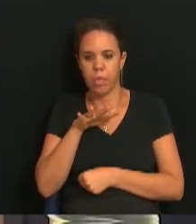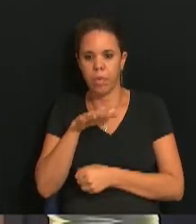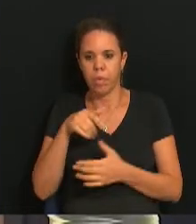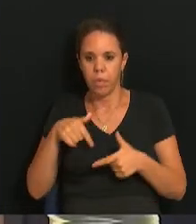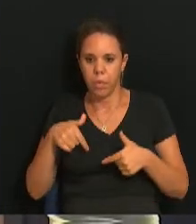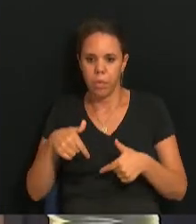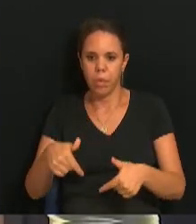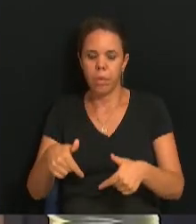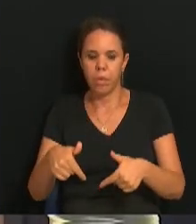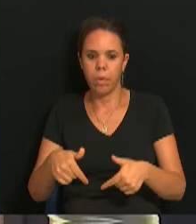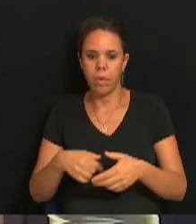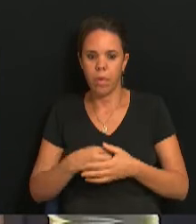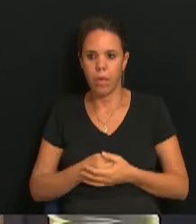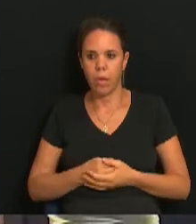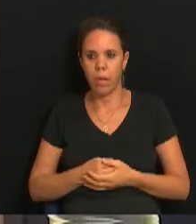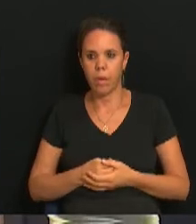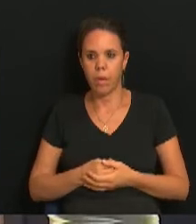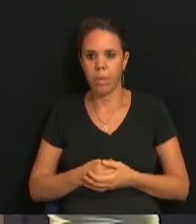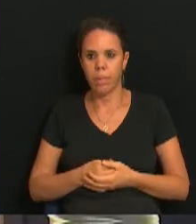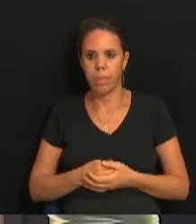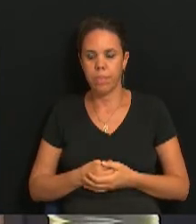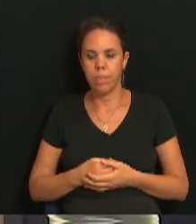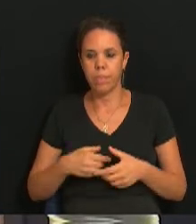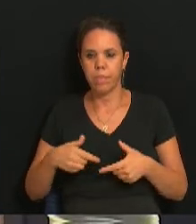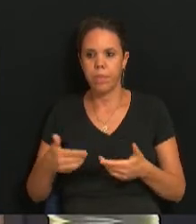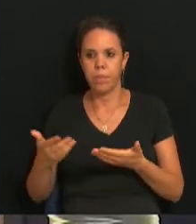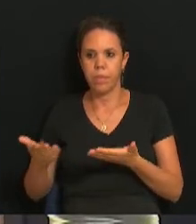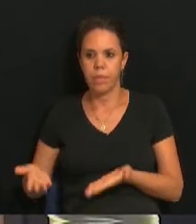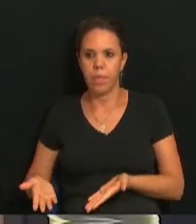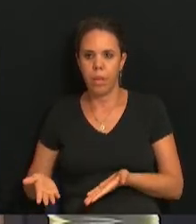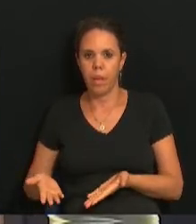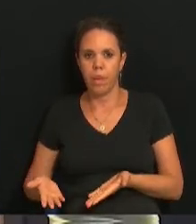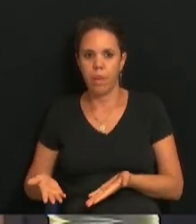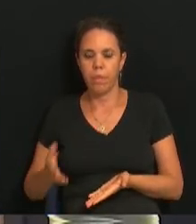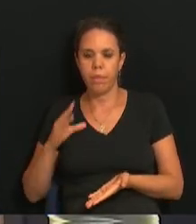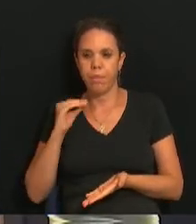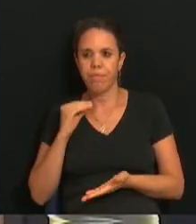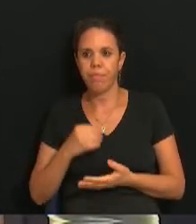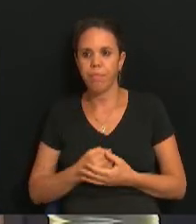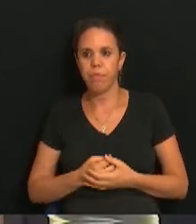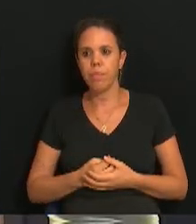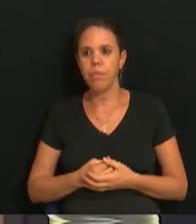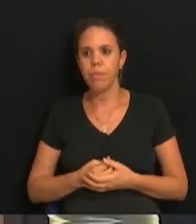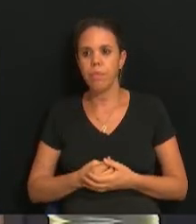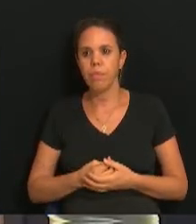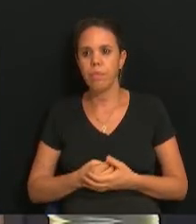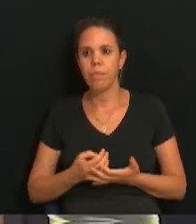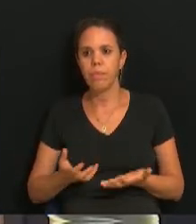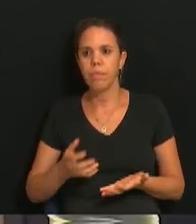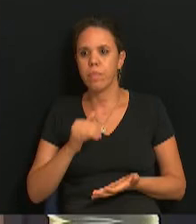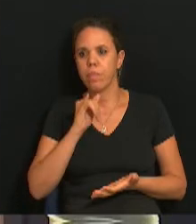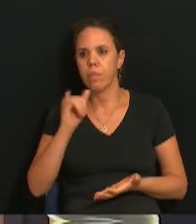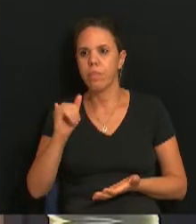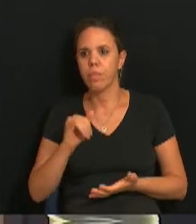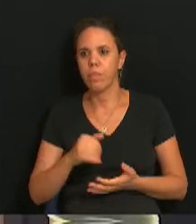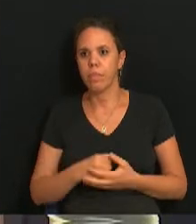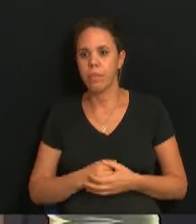desse fortalecimento da nossa atuação aqui no serviço público. Então, quero falar para vocês o